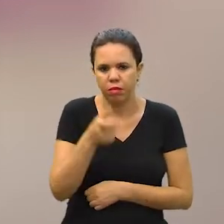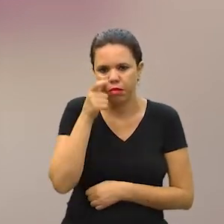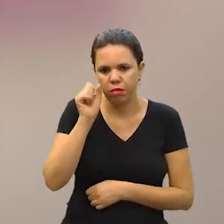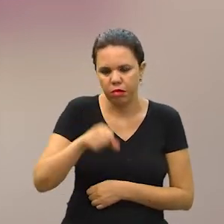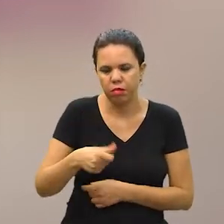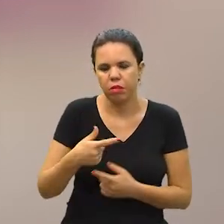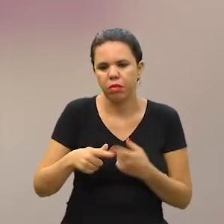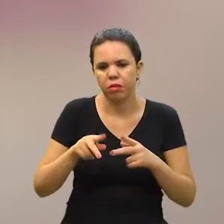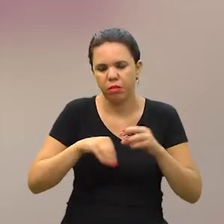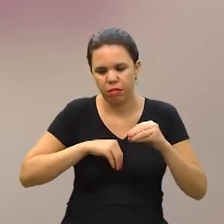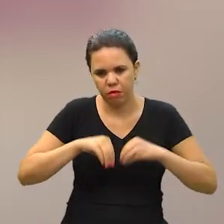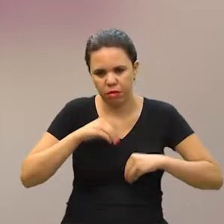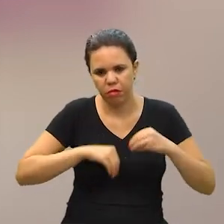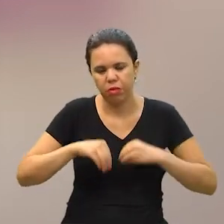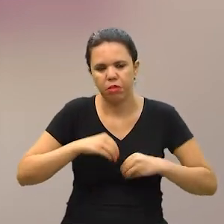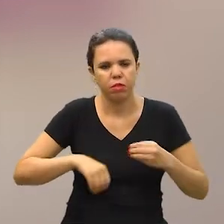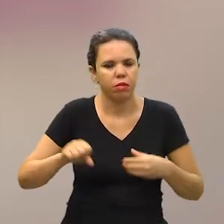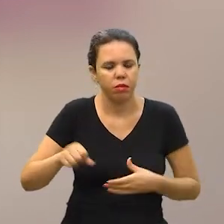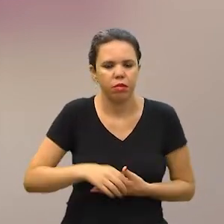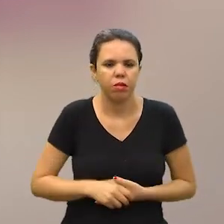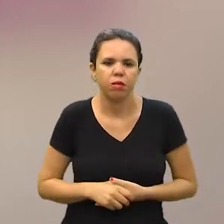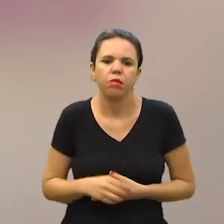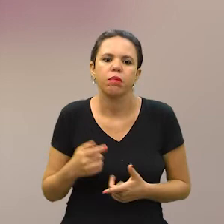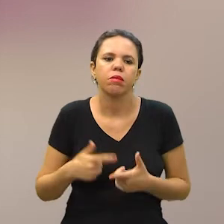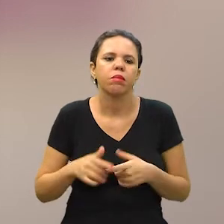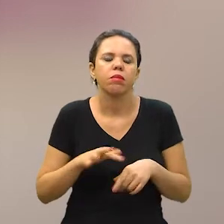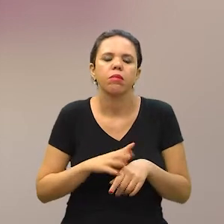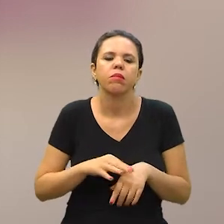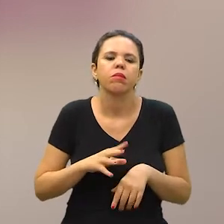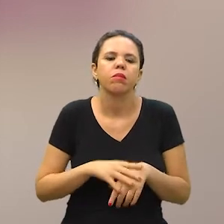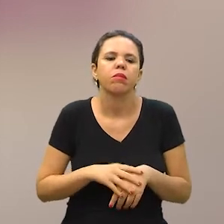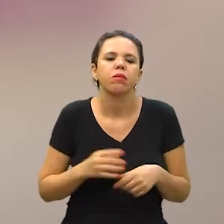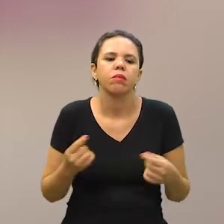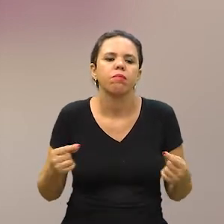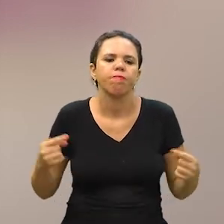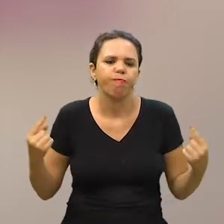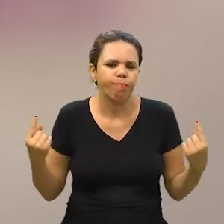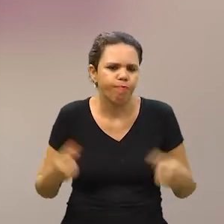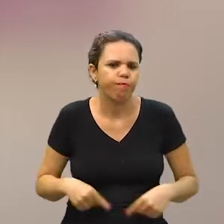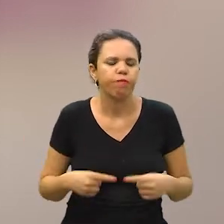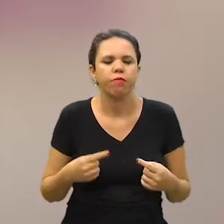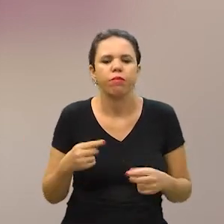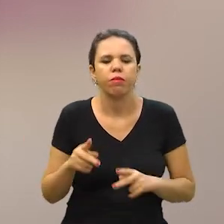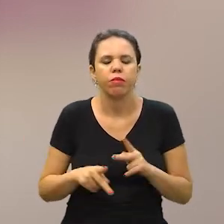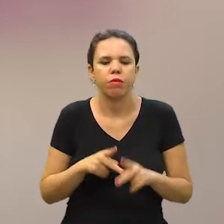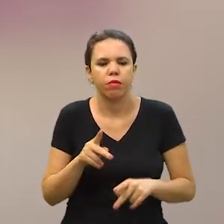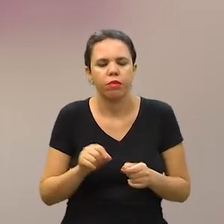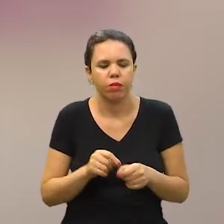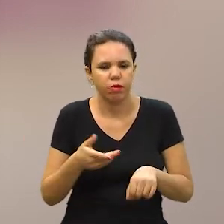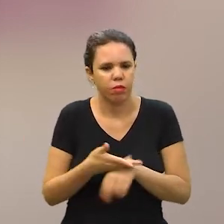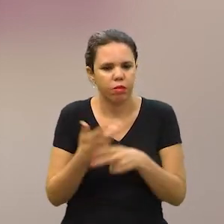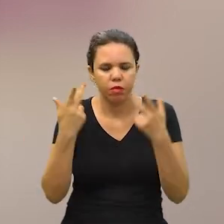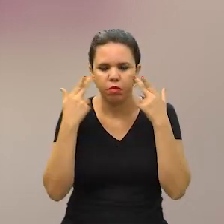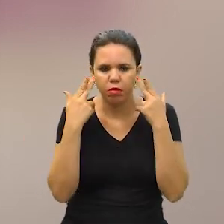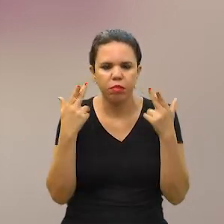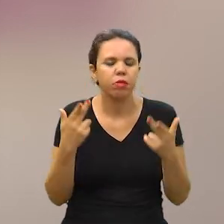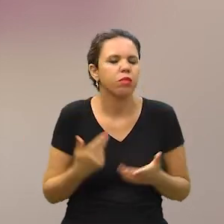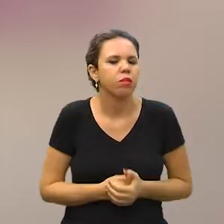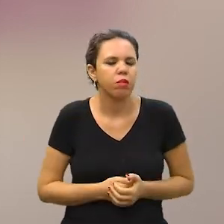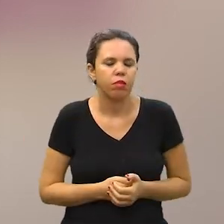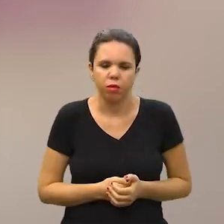vemos, sim, quadros depressivos associados. Nós temos o transtorno opositor desafiador, que também faz parte dos